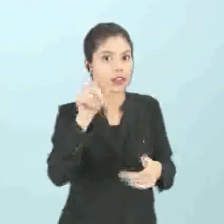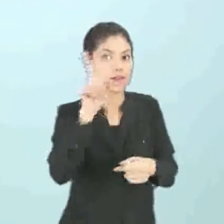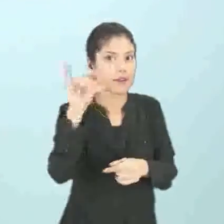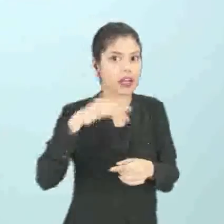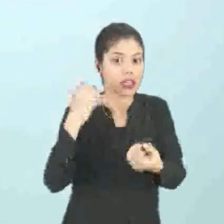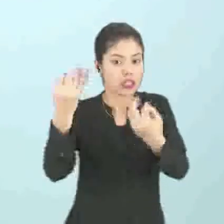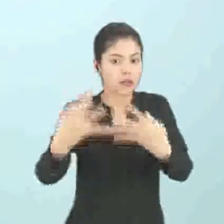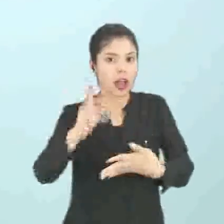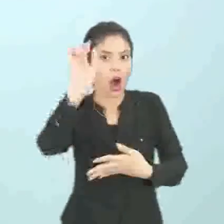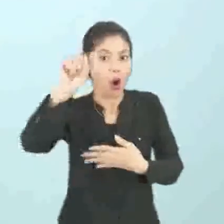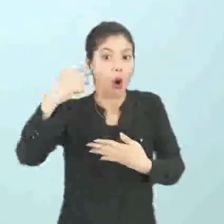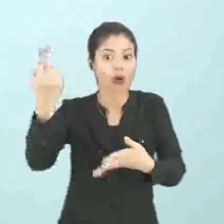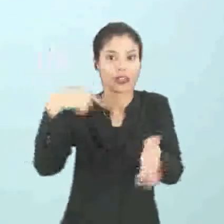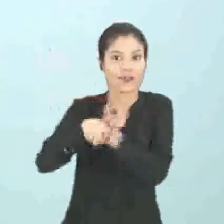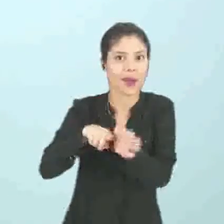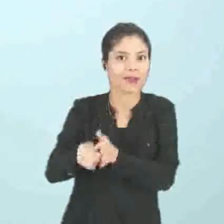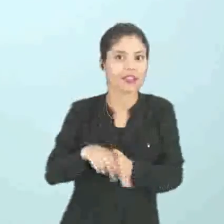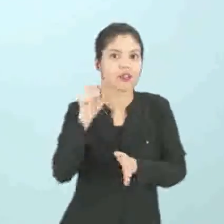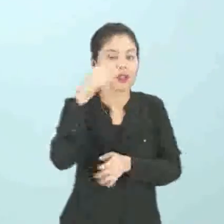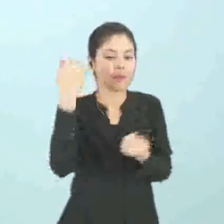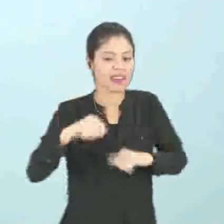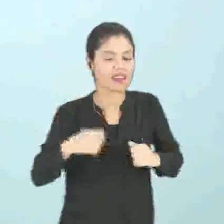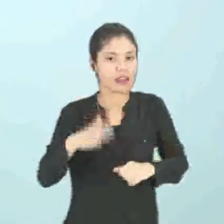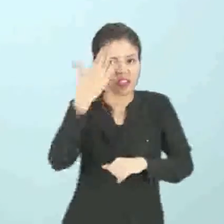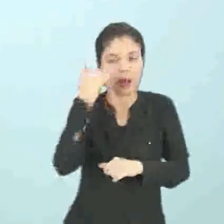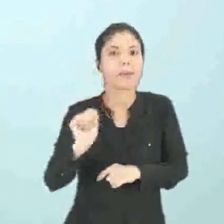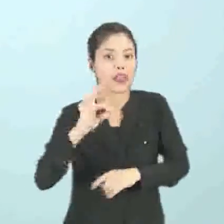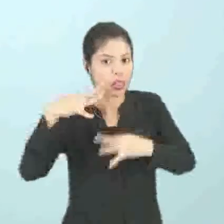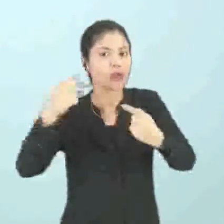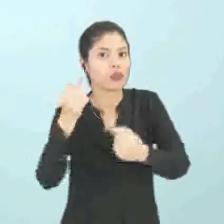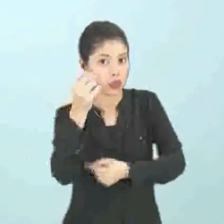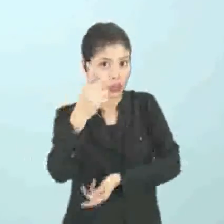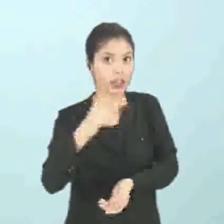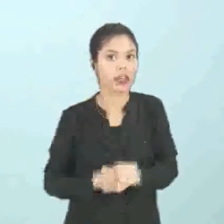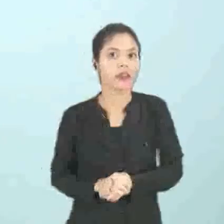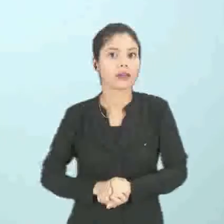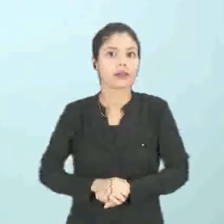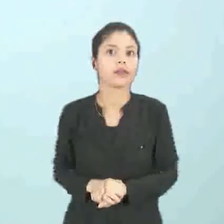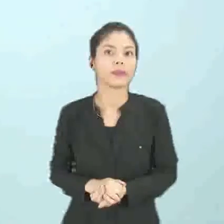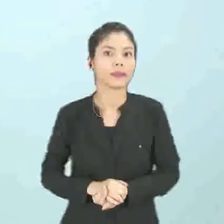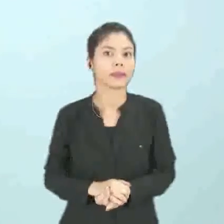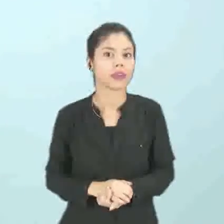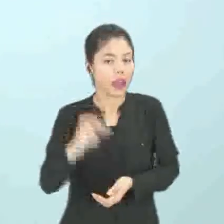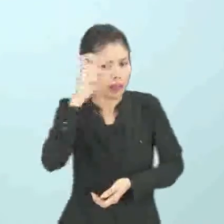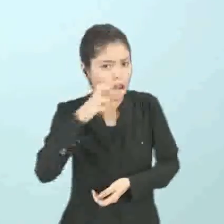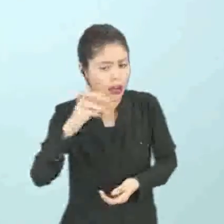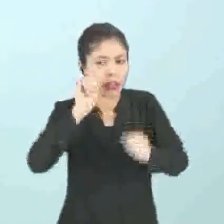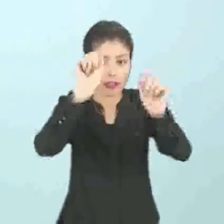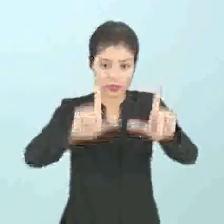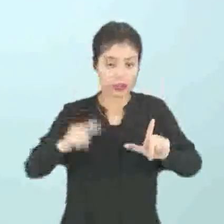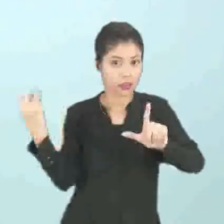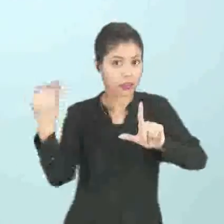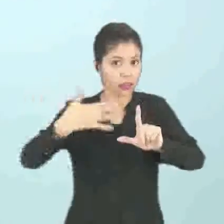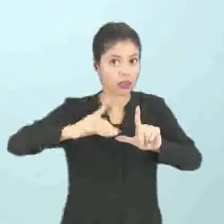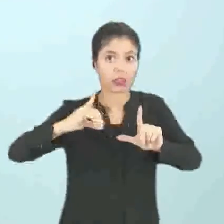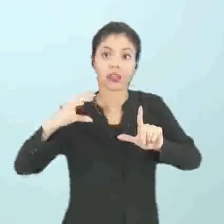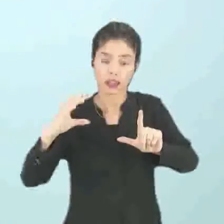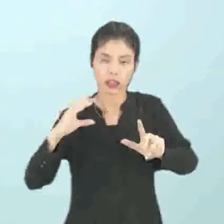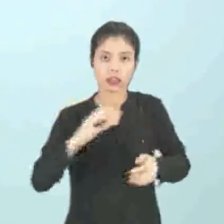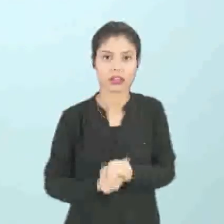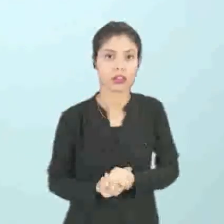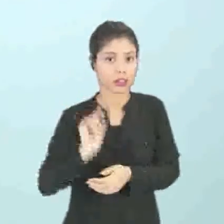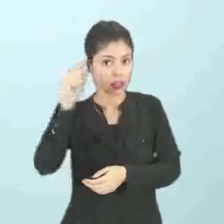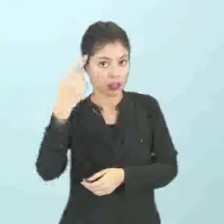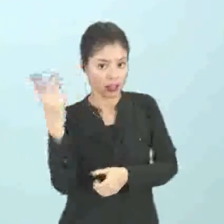vai delinear outras situações e você tem que dominar esse conteúdo. Certinho? Então, analisa na plataforma, tá? Eduque.